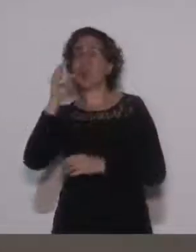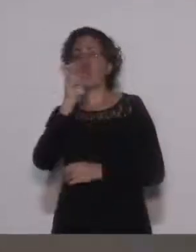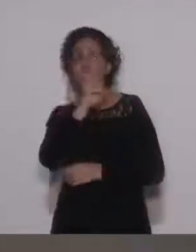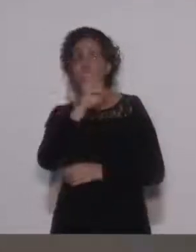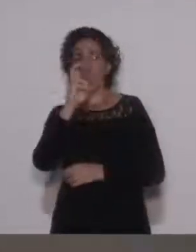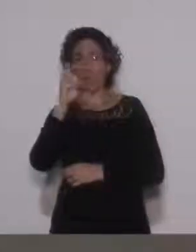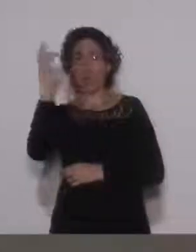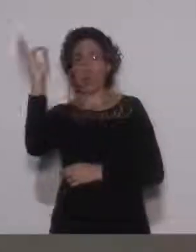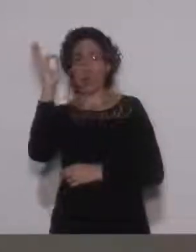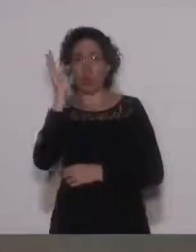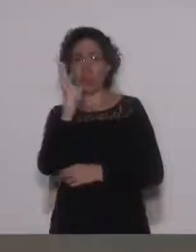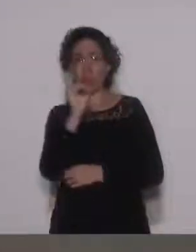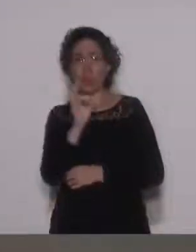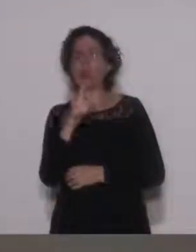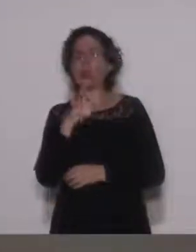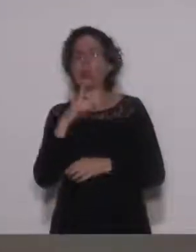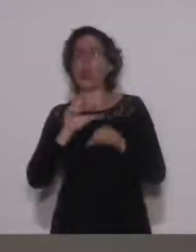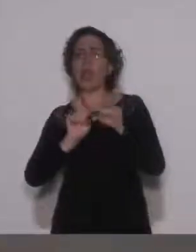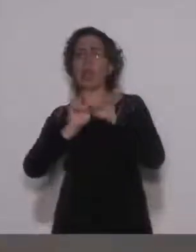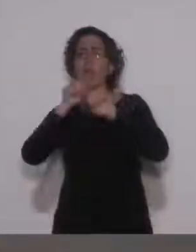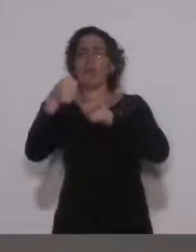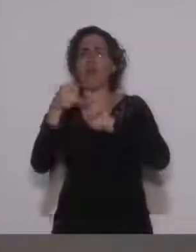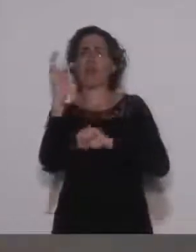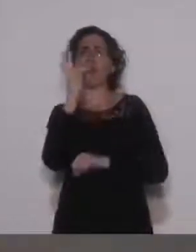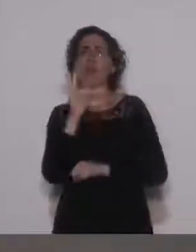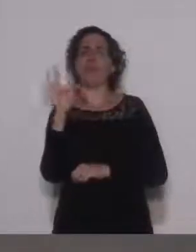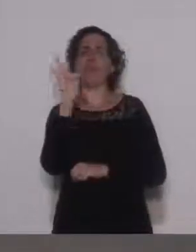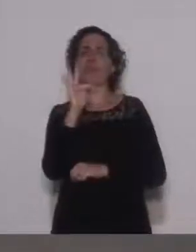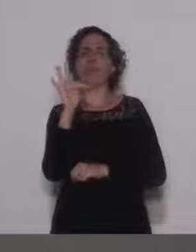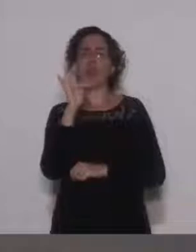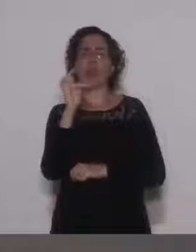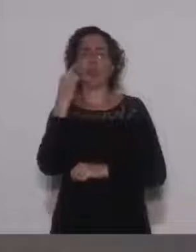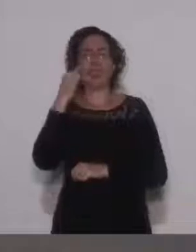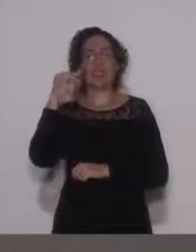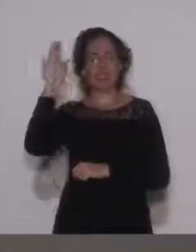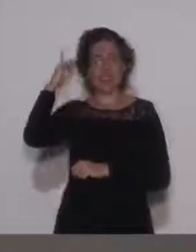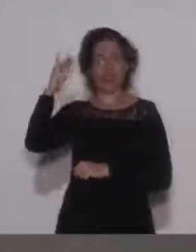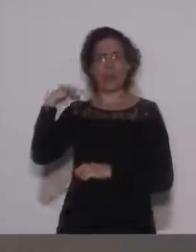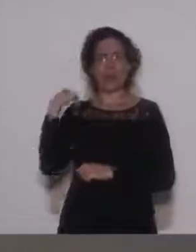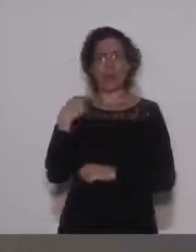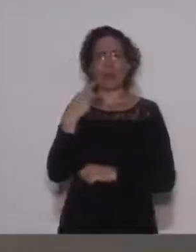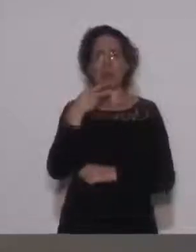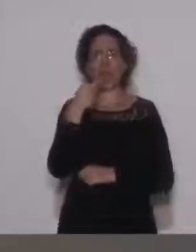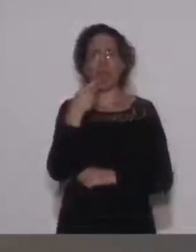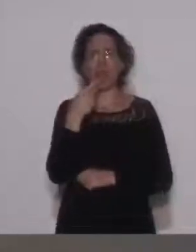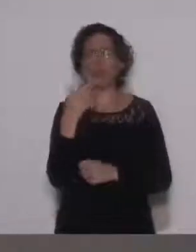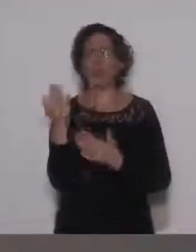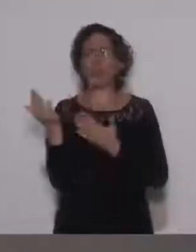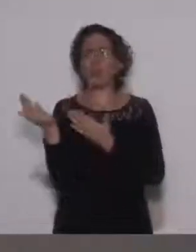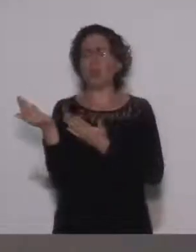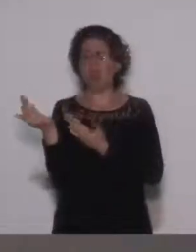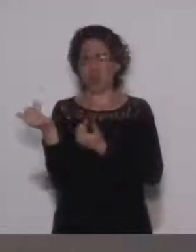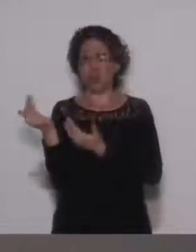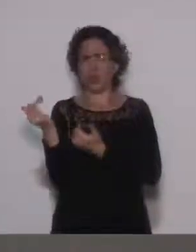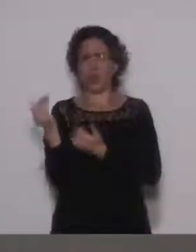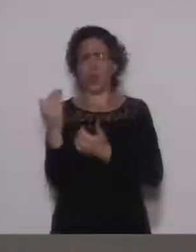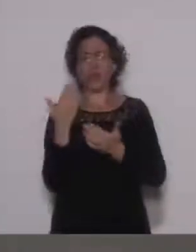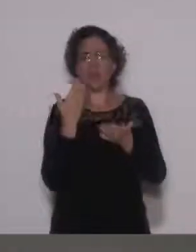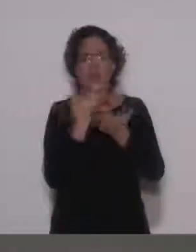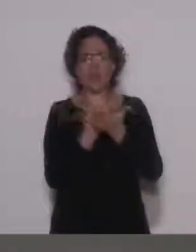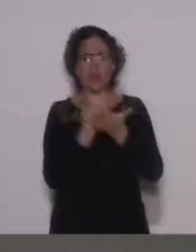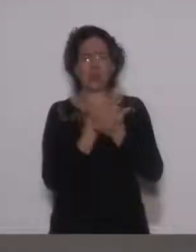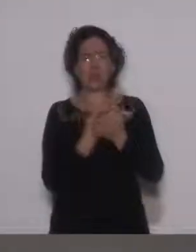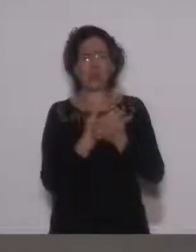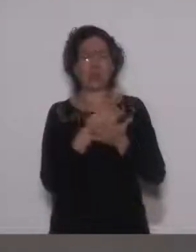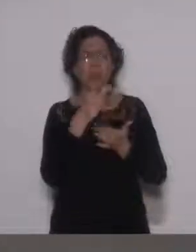55% apenas ter uma formação de faculdade, que eu falei na semana passada, né? Além da tristeza do jovem ali do ensino médio, ele não ter uma perspectiva